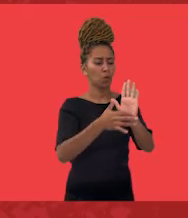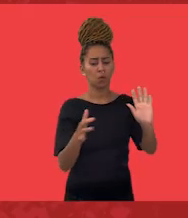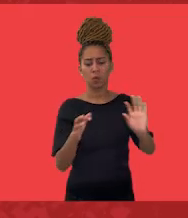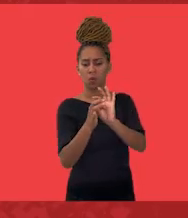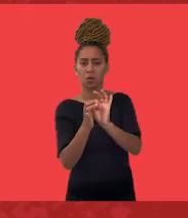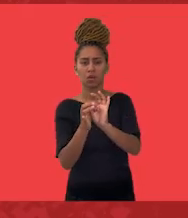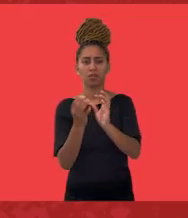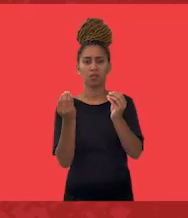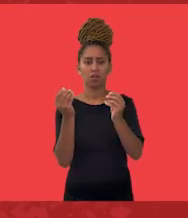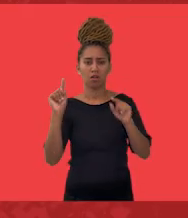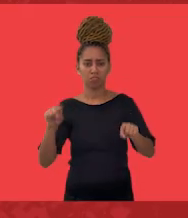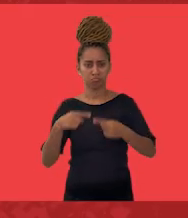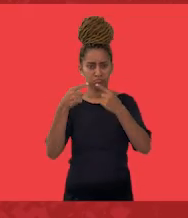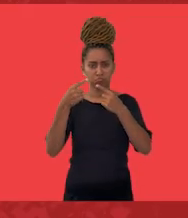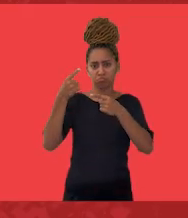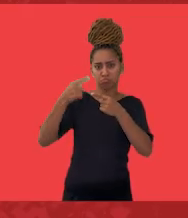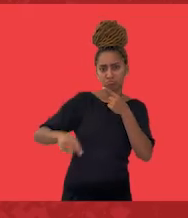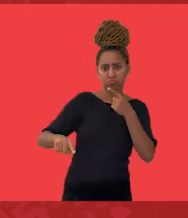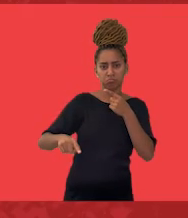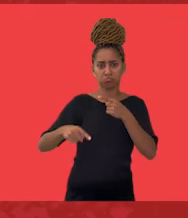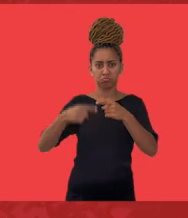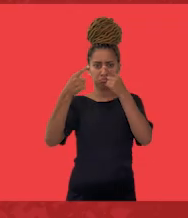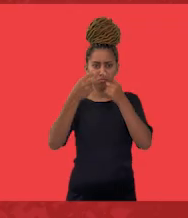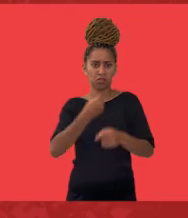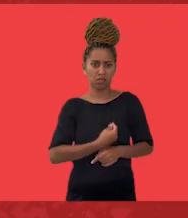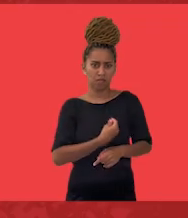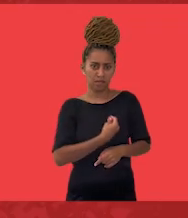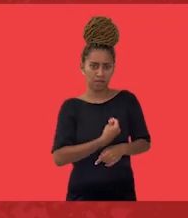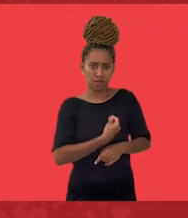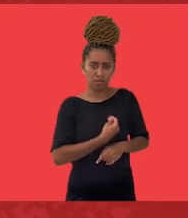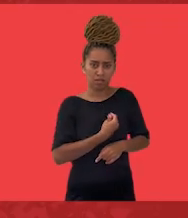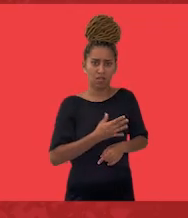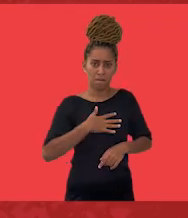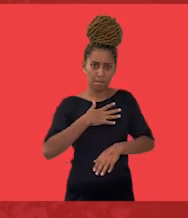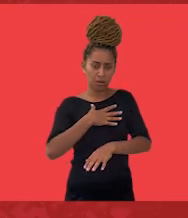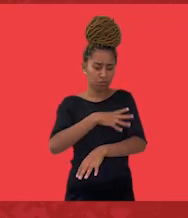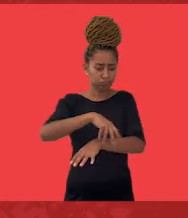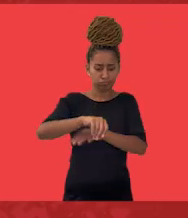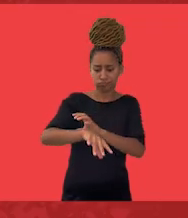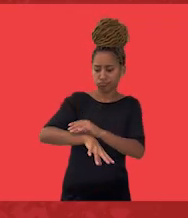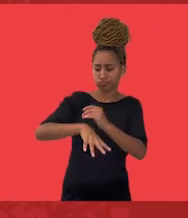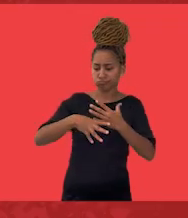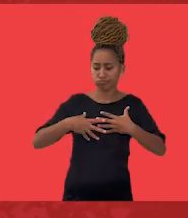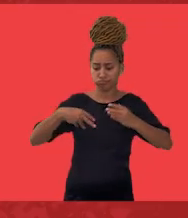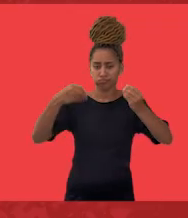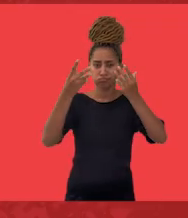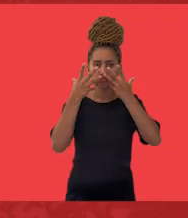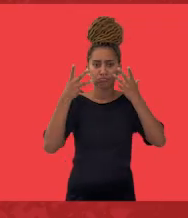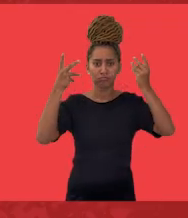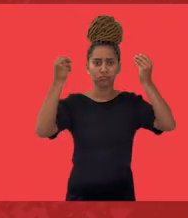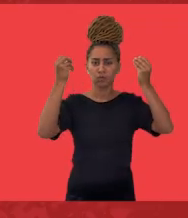ver sempre em espelhos. O fardo de resolver inúteis urgências.